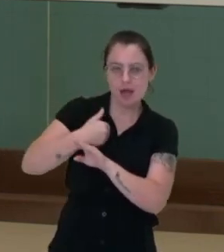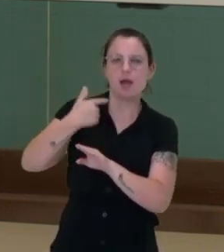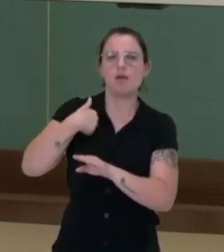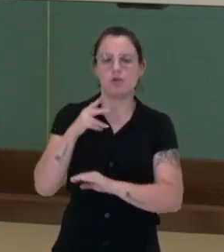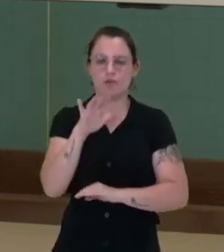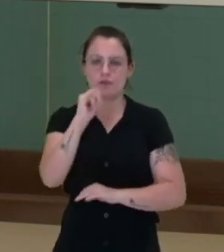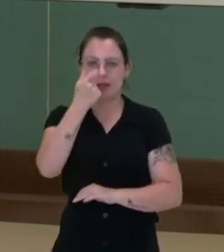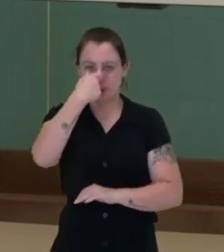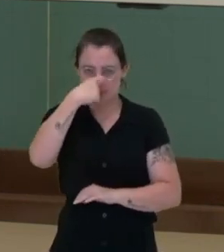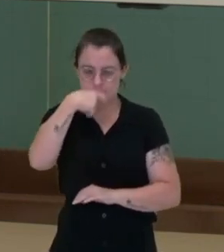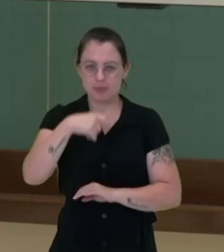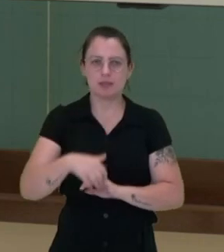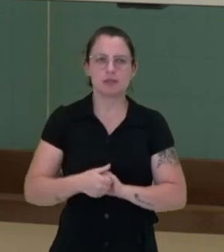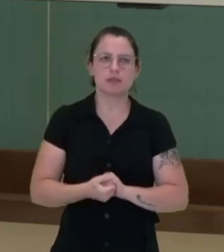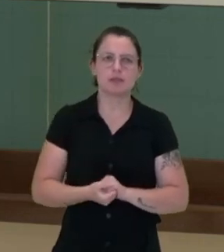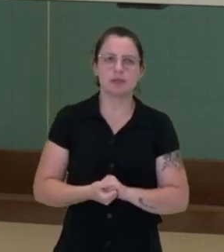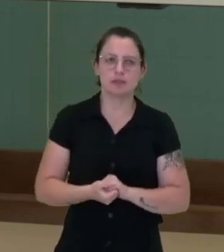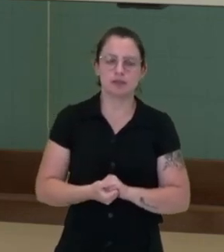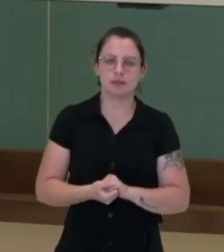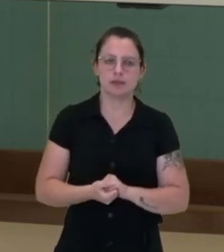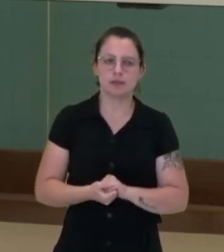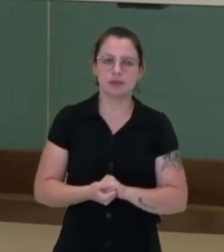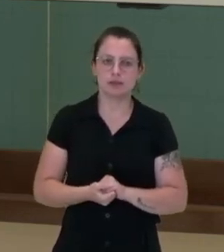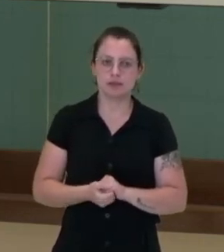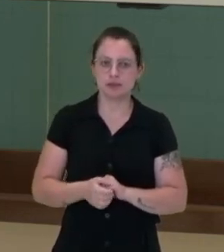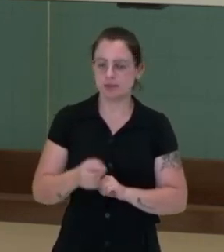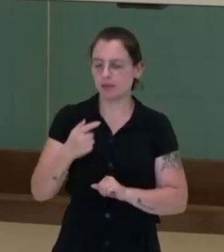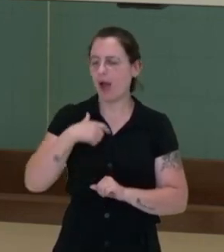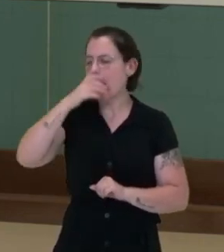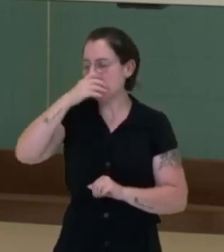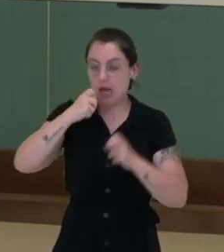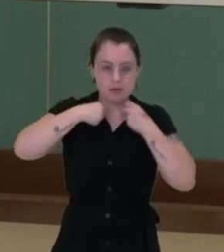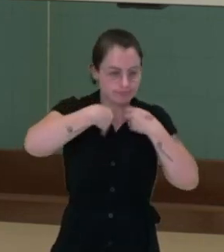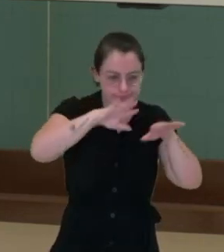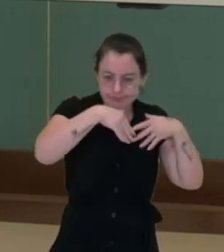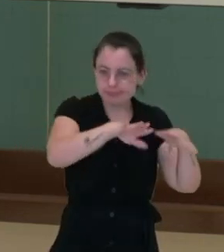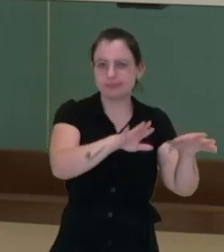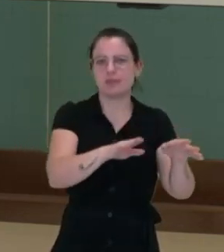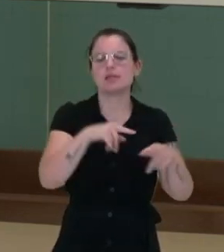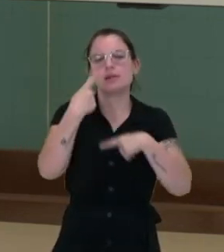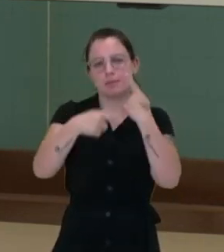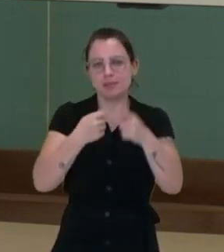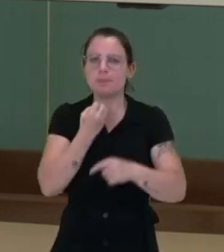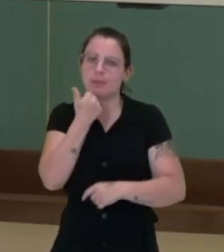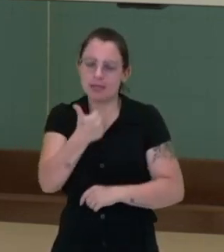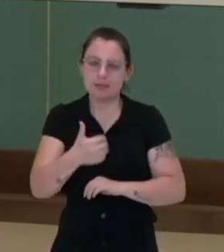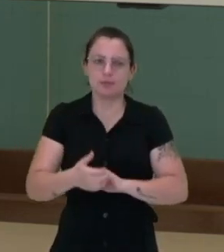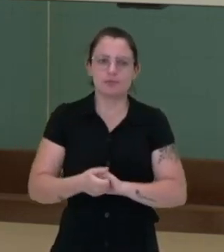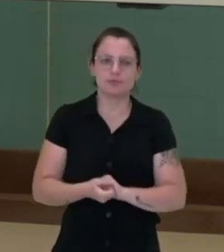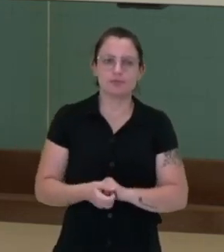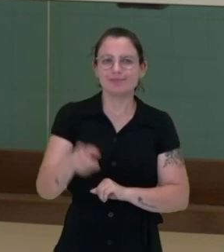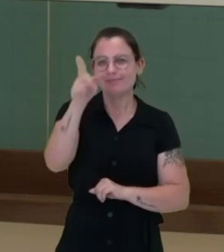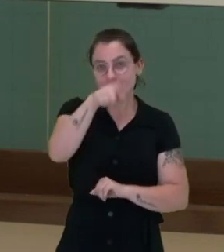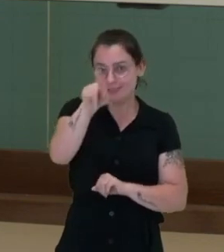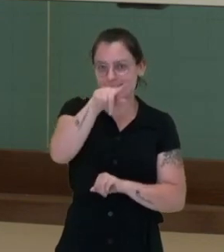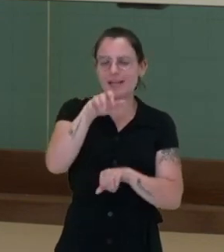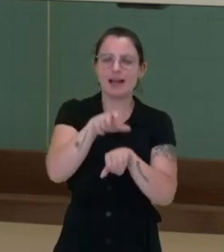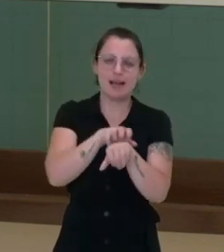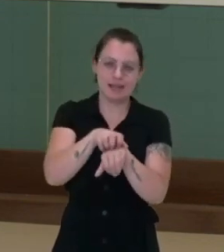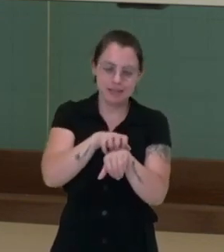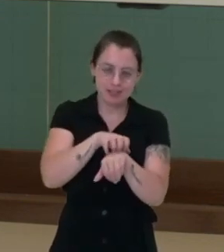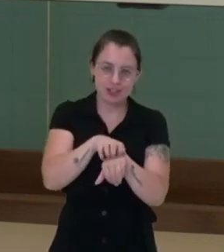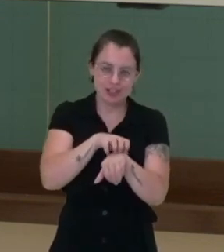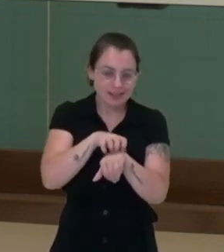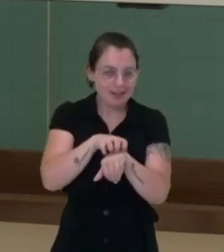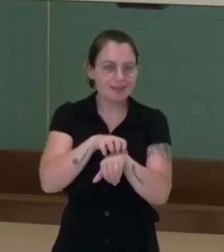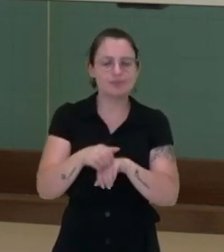gripado. O seu corpo vai eliminar esse agente e você fica bem. No caso dessas alergias, por exemplo, a rinite, a